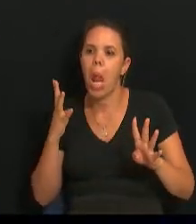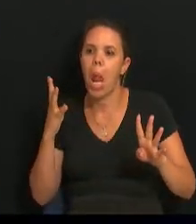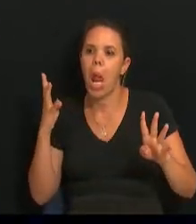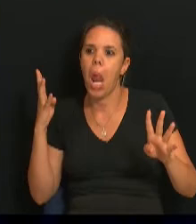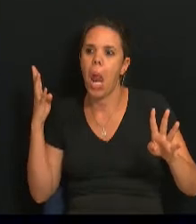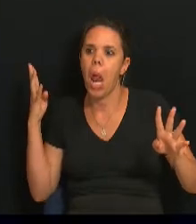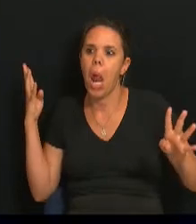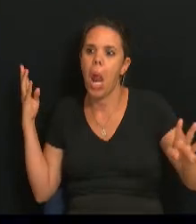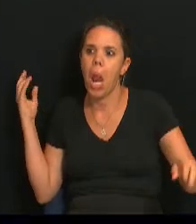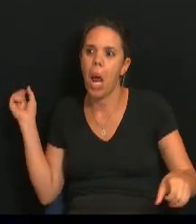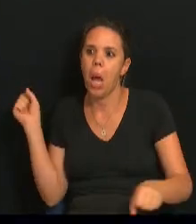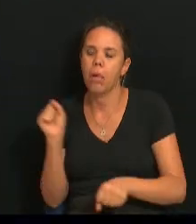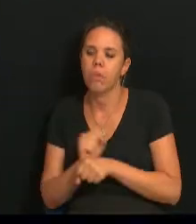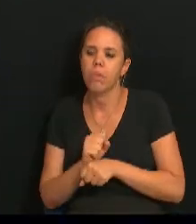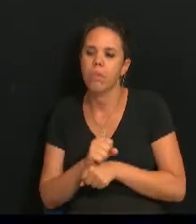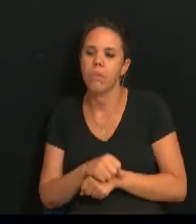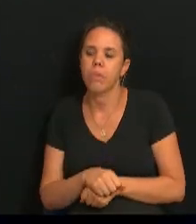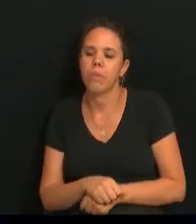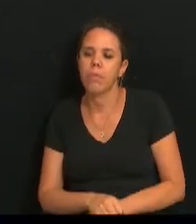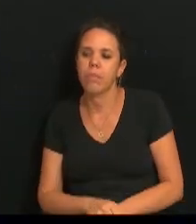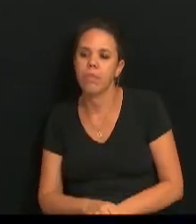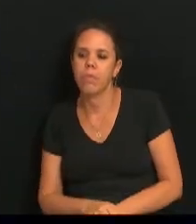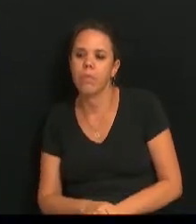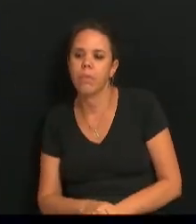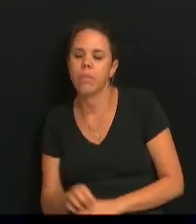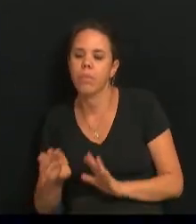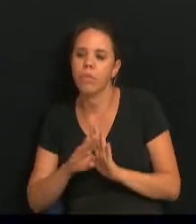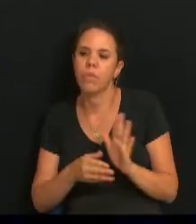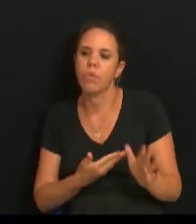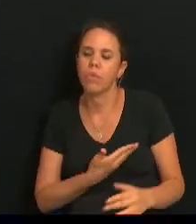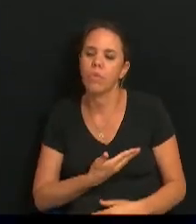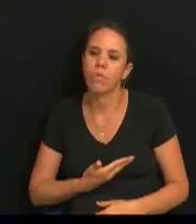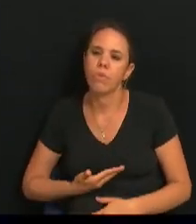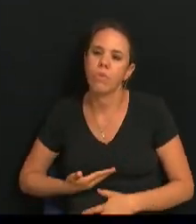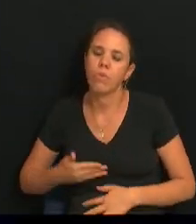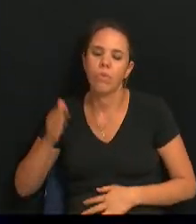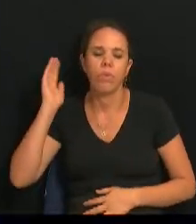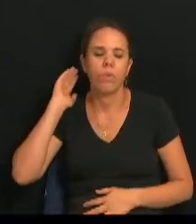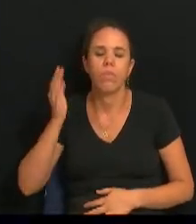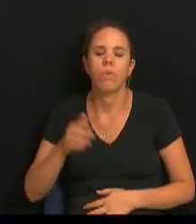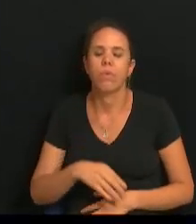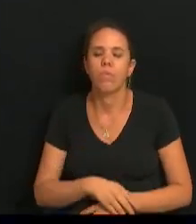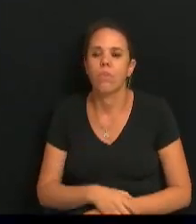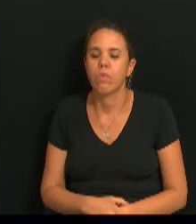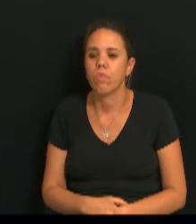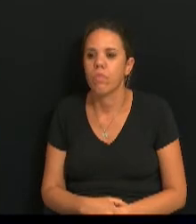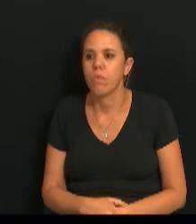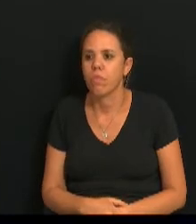imensa, né? Que no plano de governo aí do Dário,